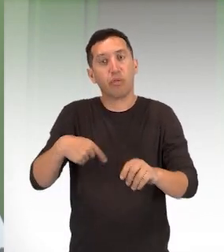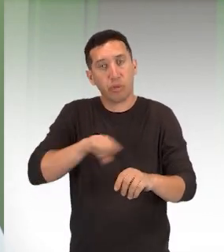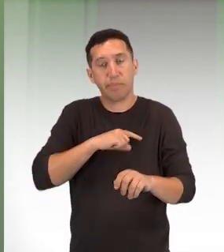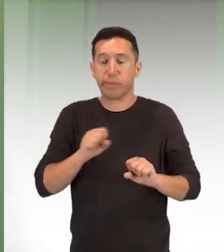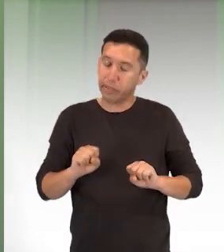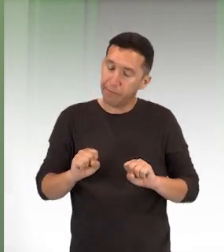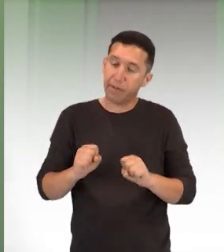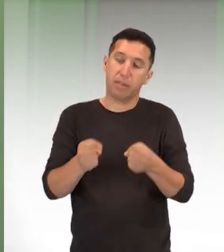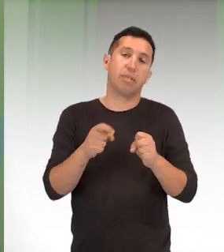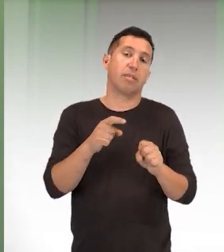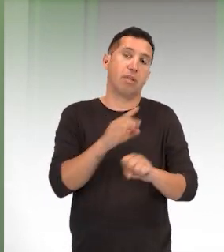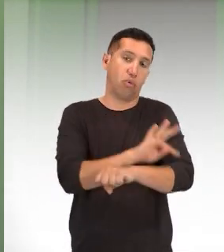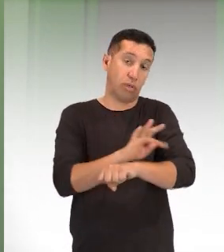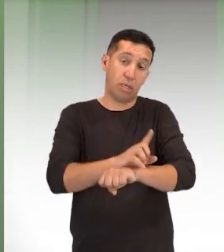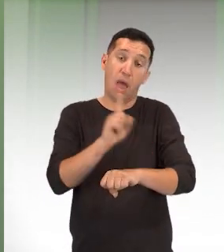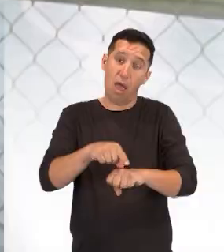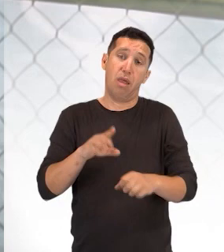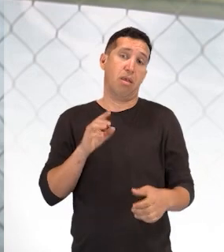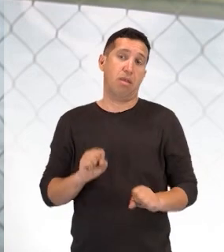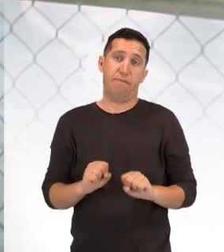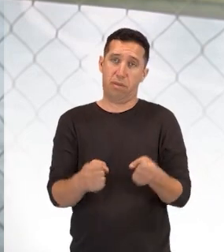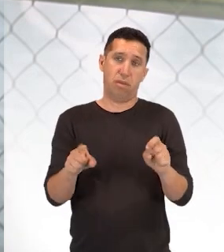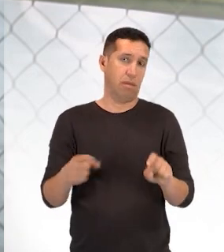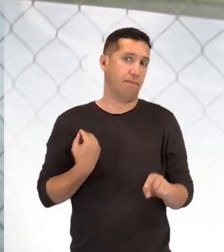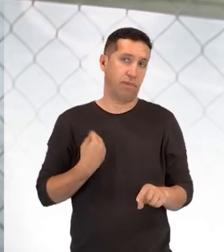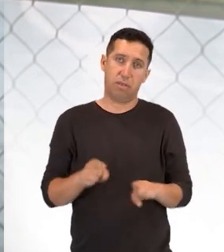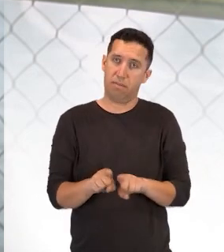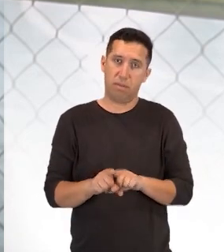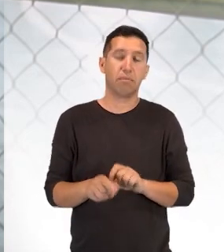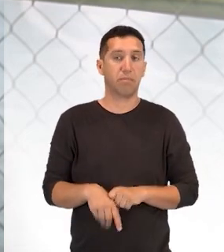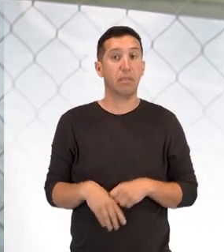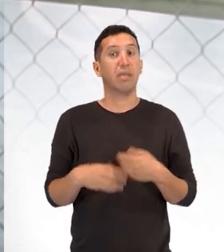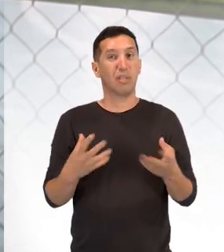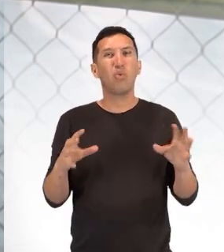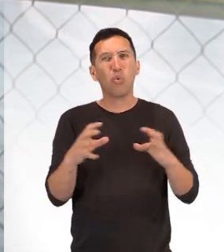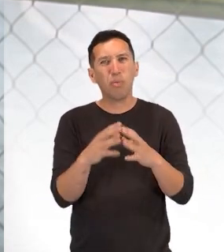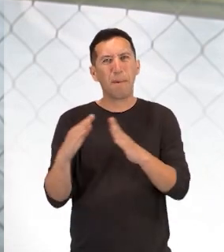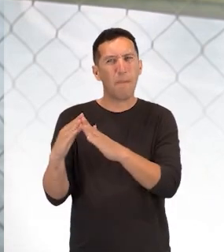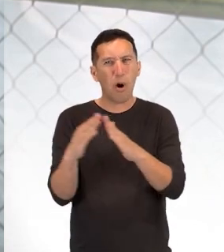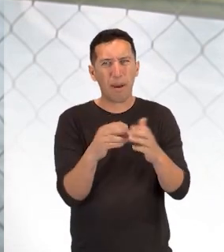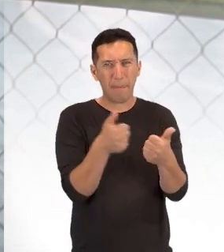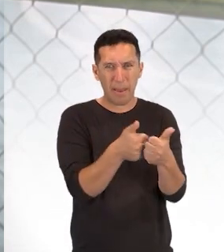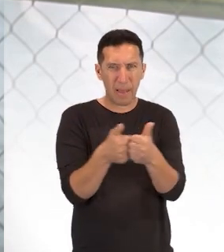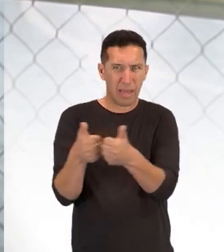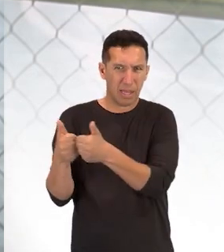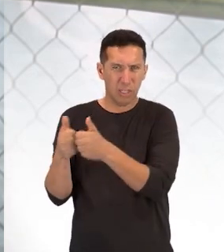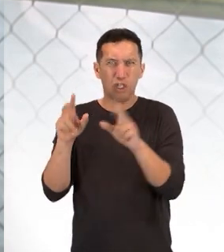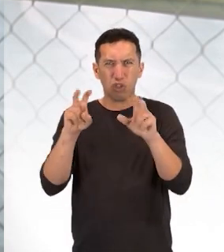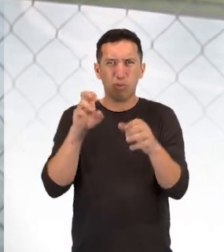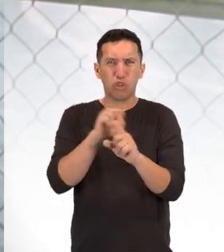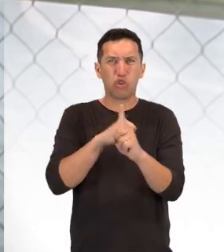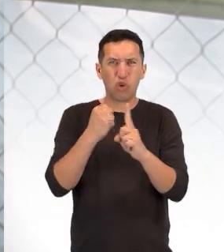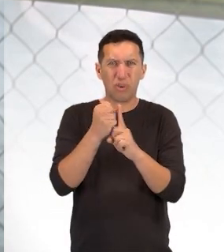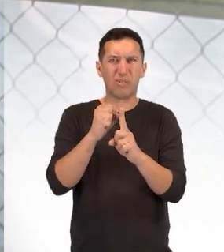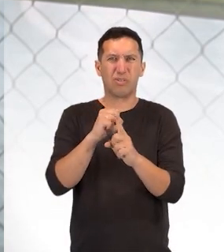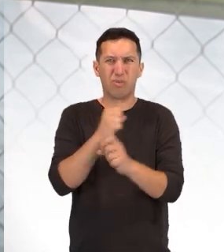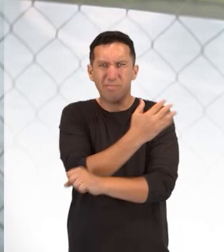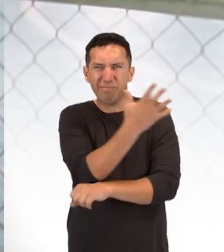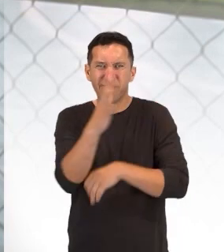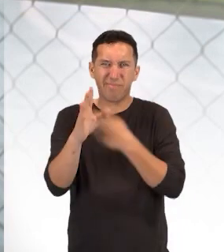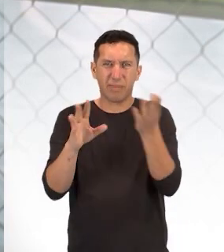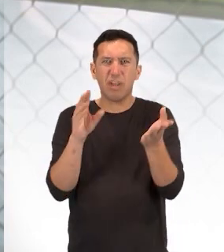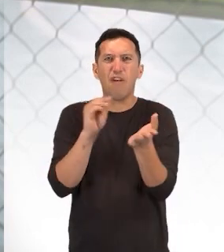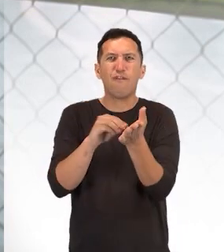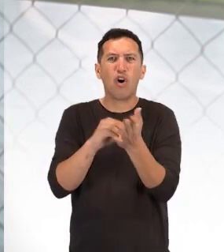Então, defender o rio Tocantins é defender a vida. As lideranças das comunidades ribeirinhas demonstraram preocupação com questões socioambientais